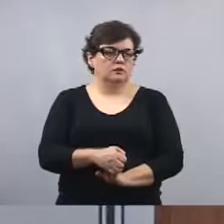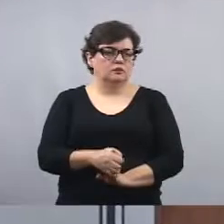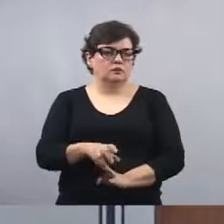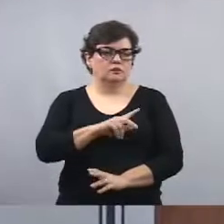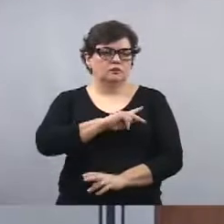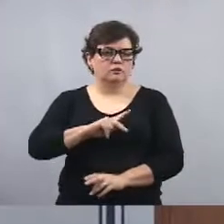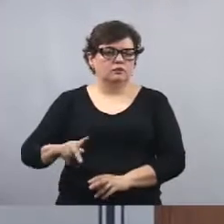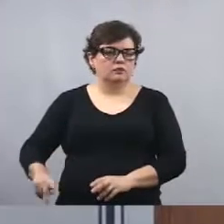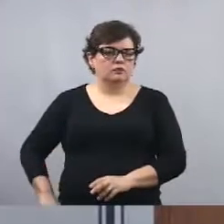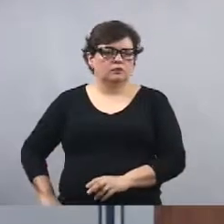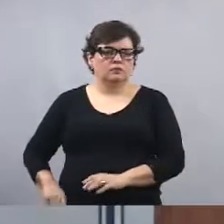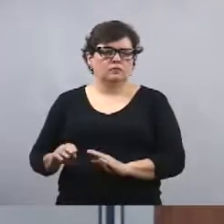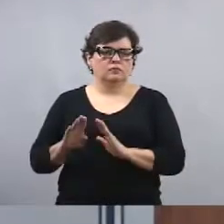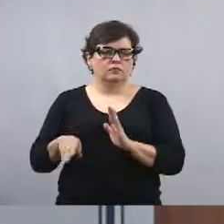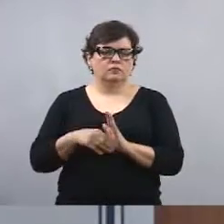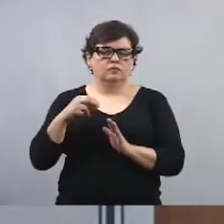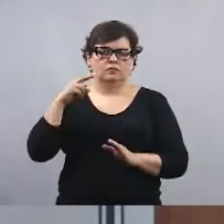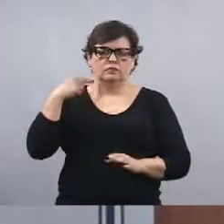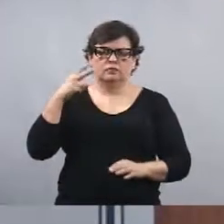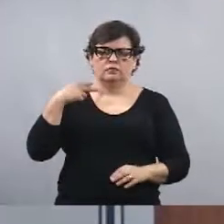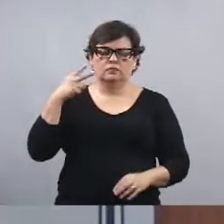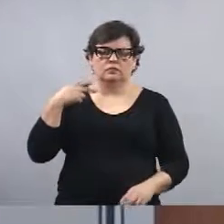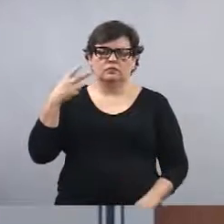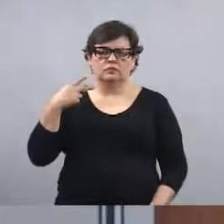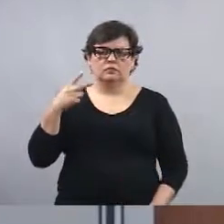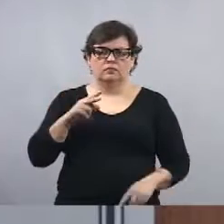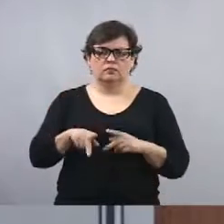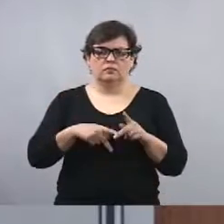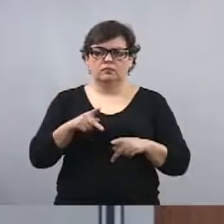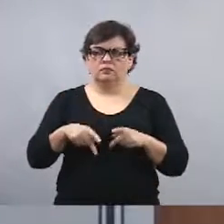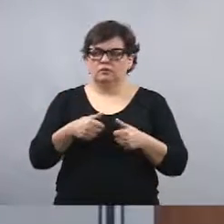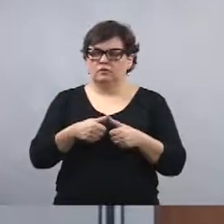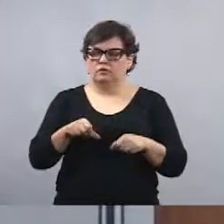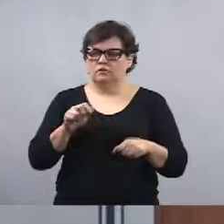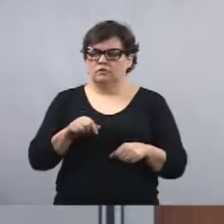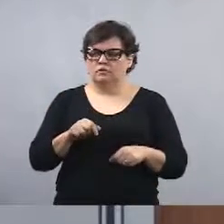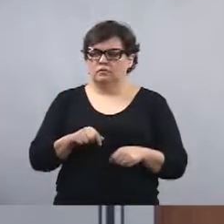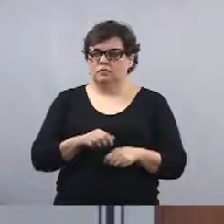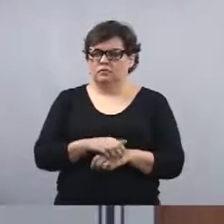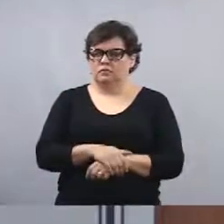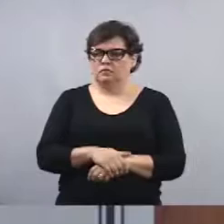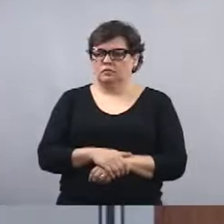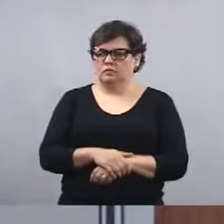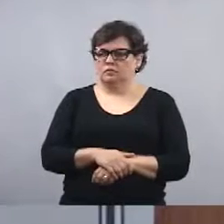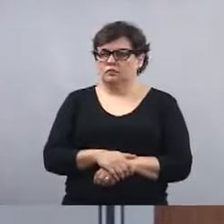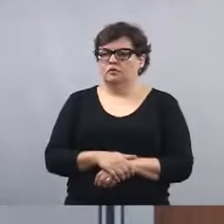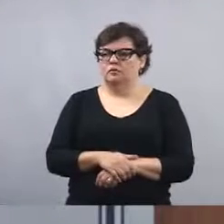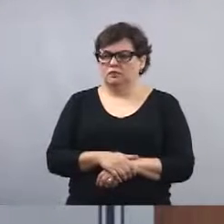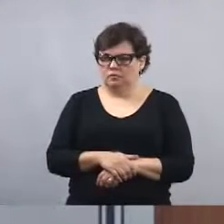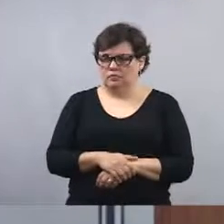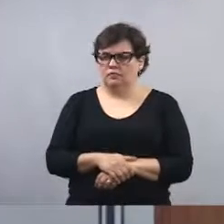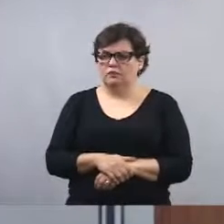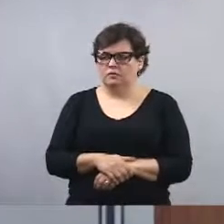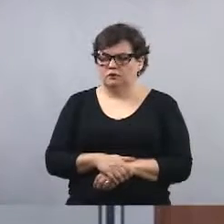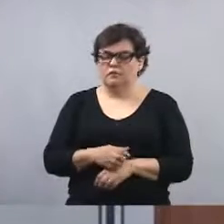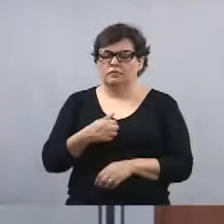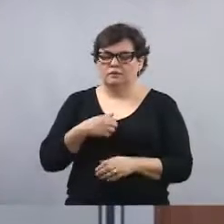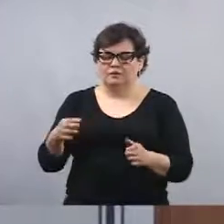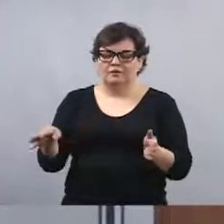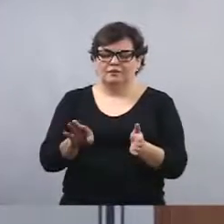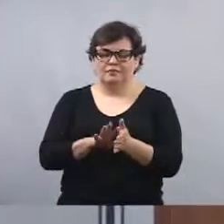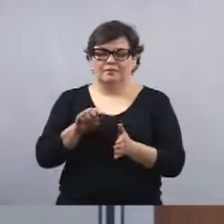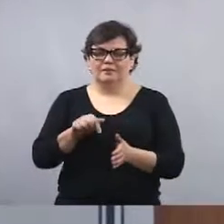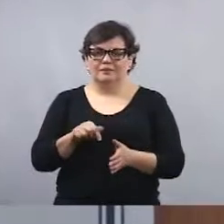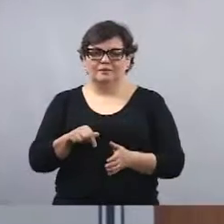Senhor presidente, senhores vereadores, senhora vereadora, população presente, eu trago esse requerimento